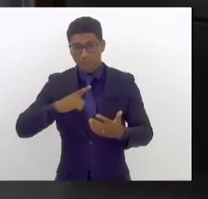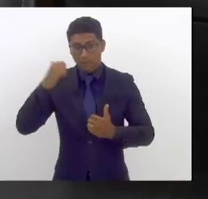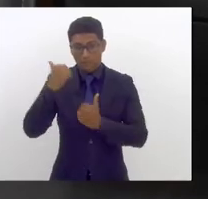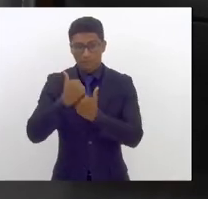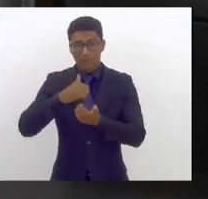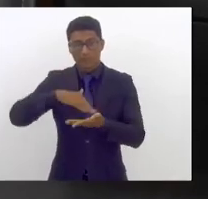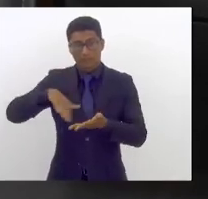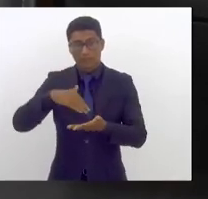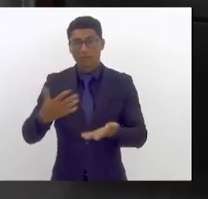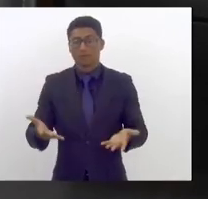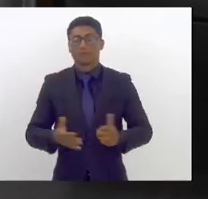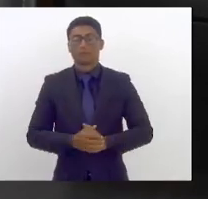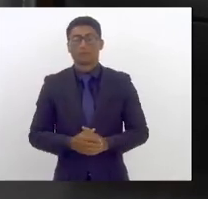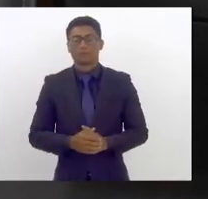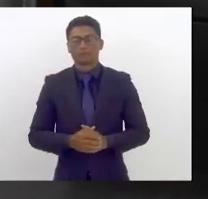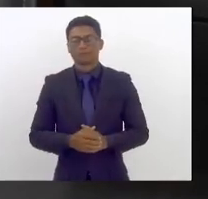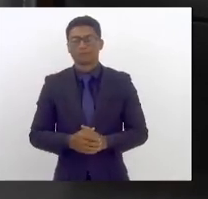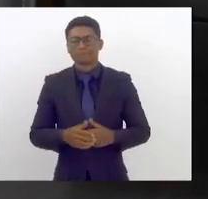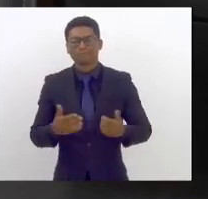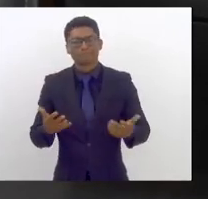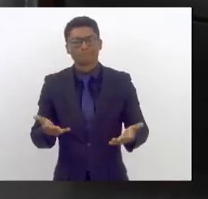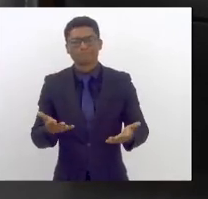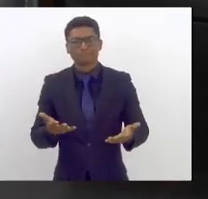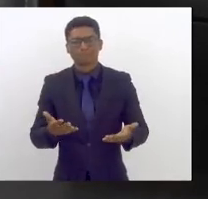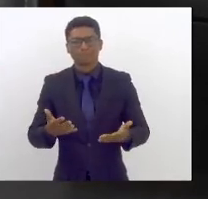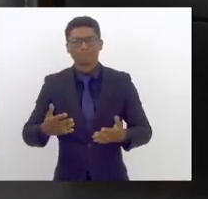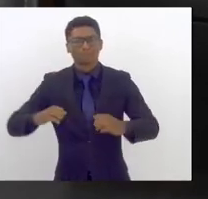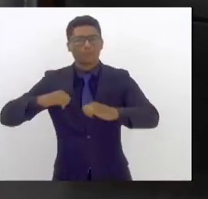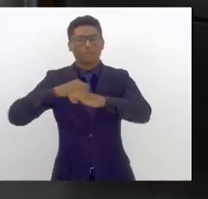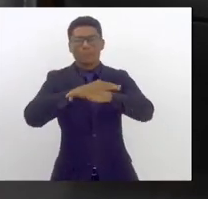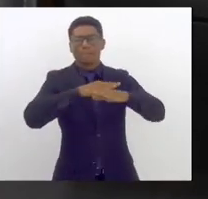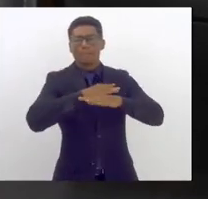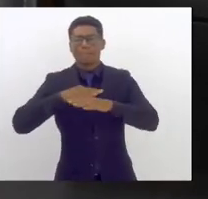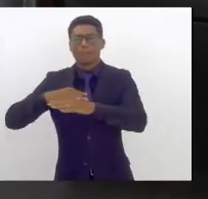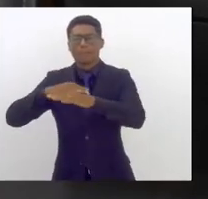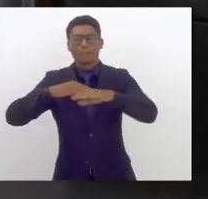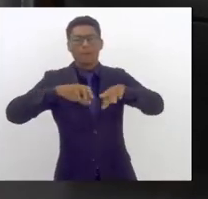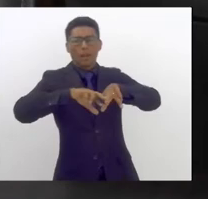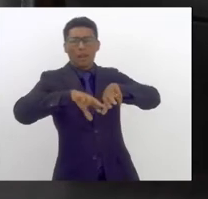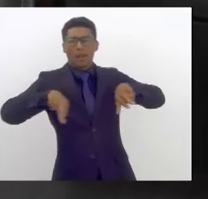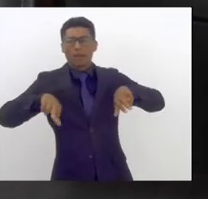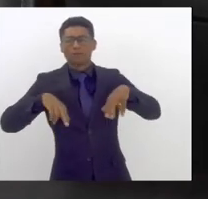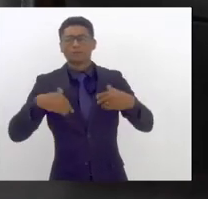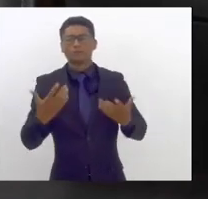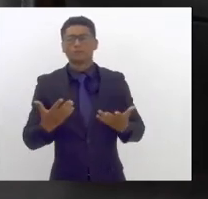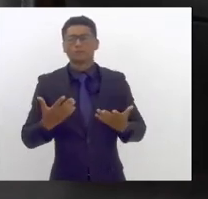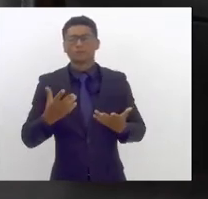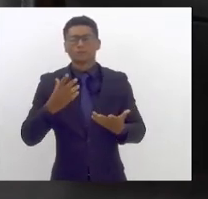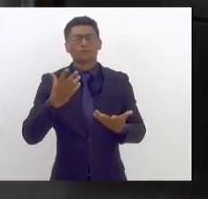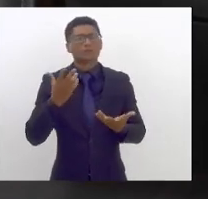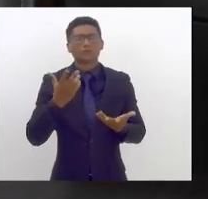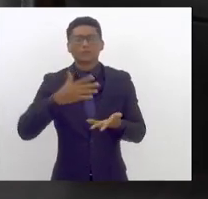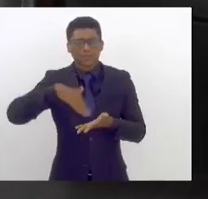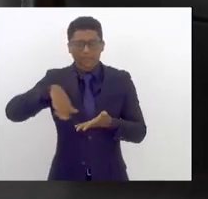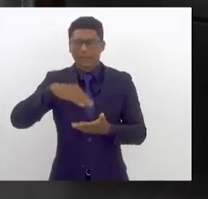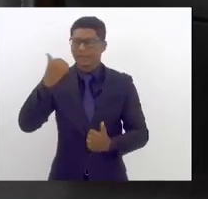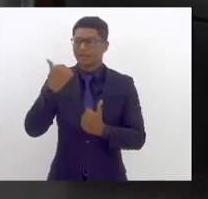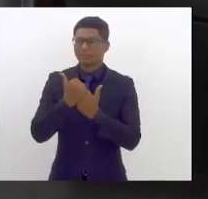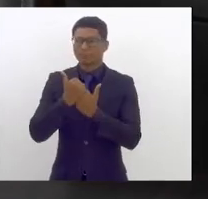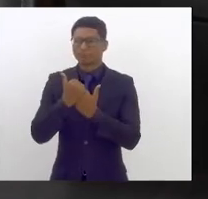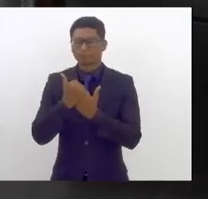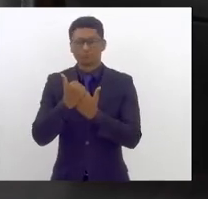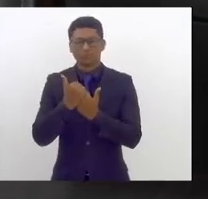e não cabe num estado com tantos municípios com tanta necessidade uma subsecretaria e já foi compromisso